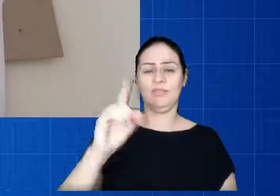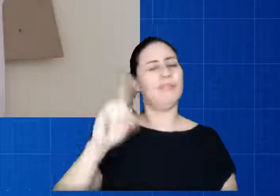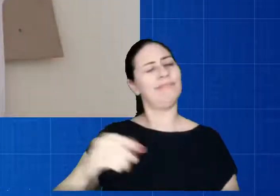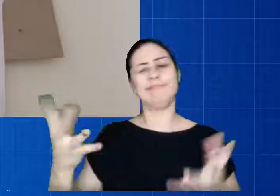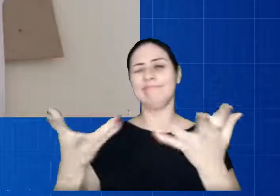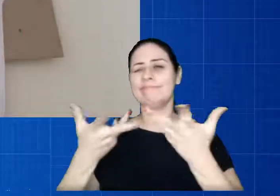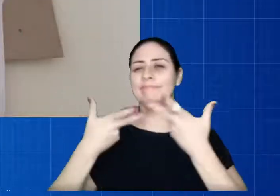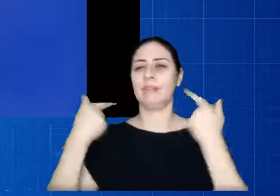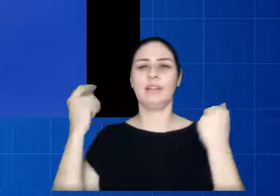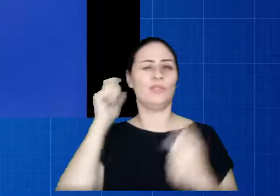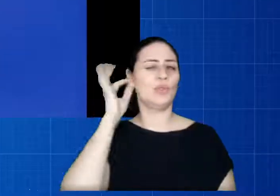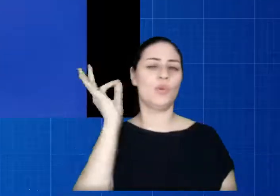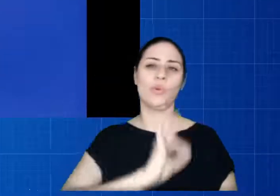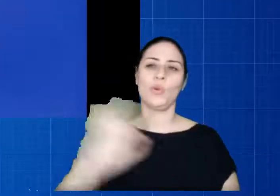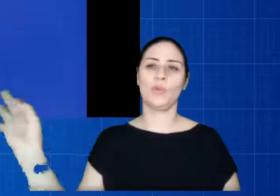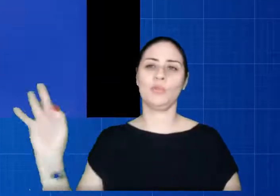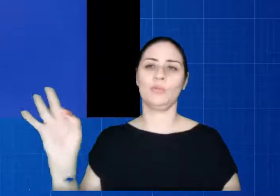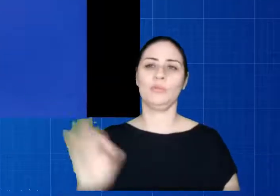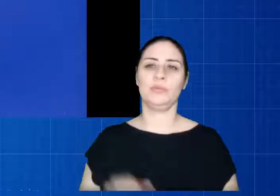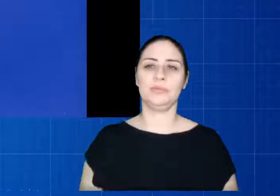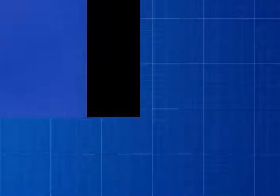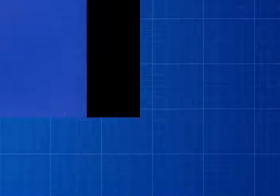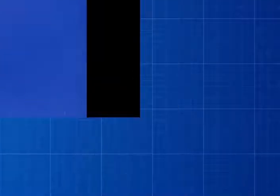vai ser maravilhoso.